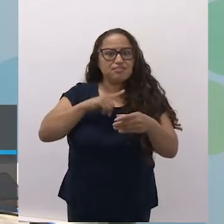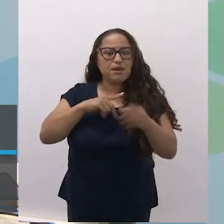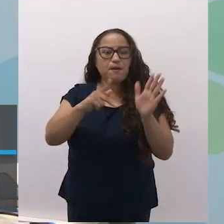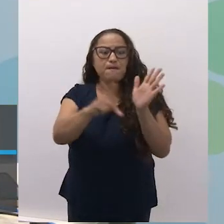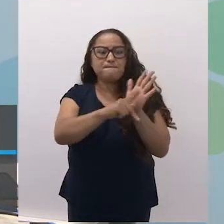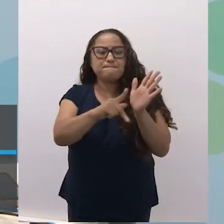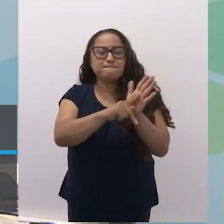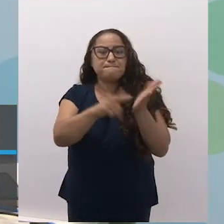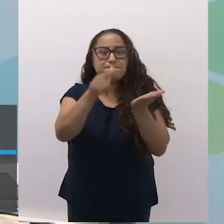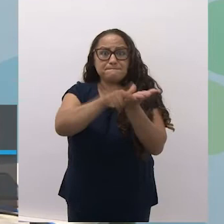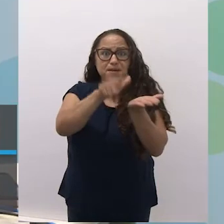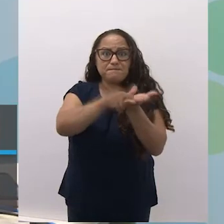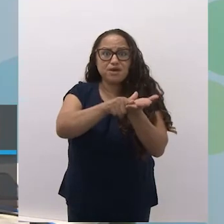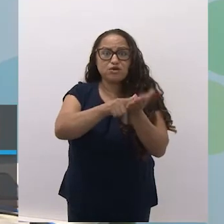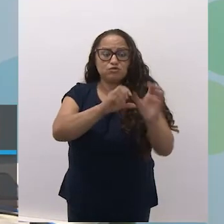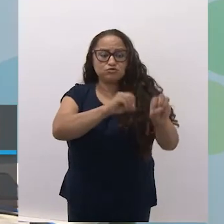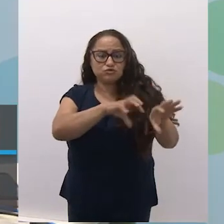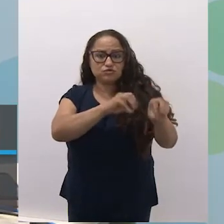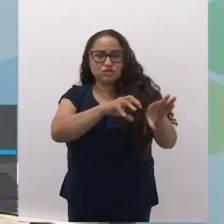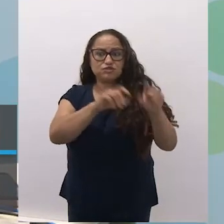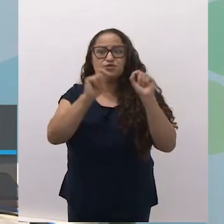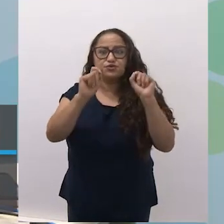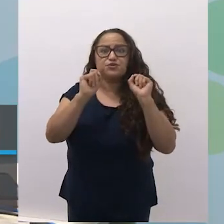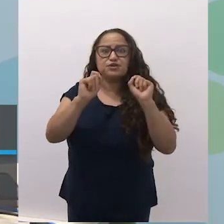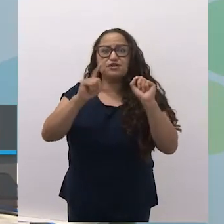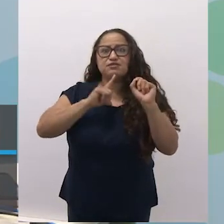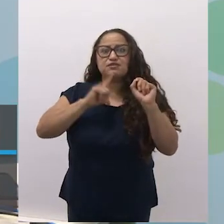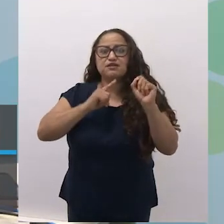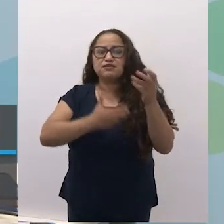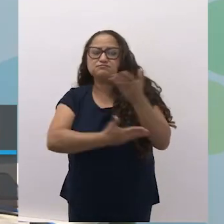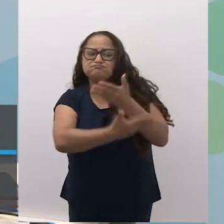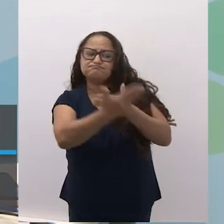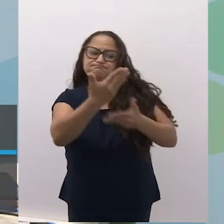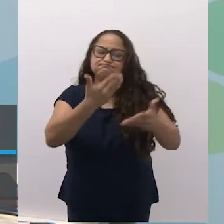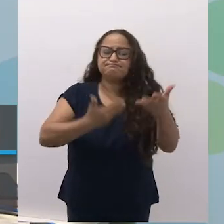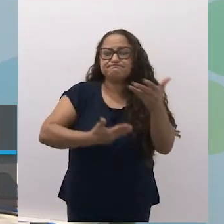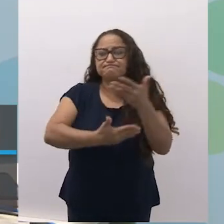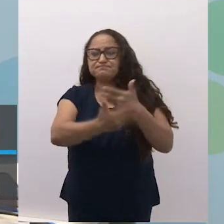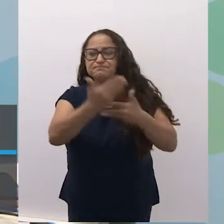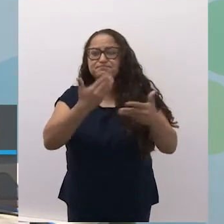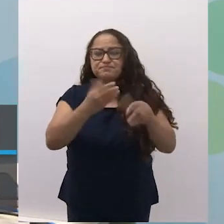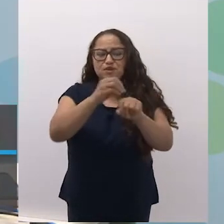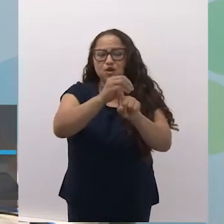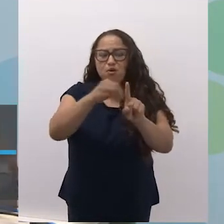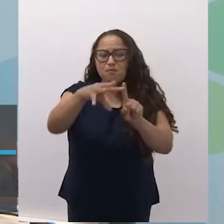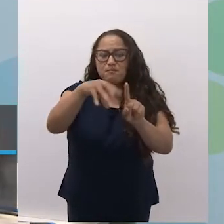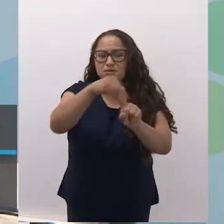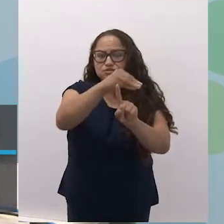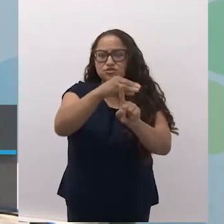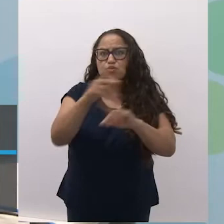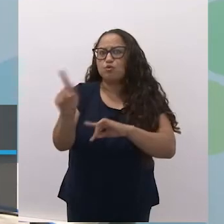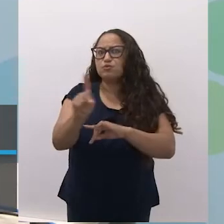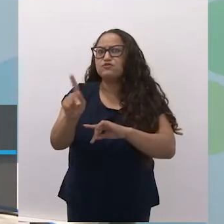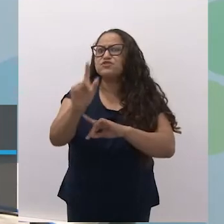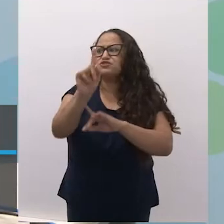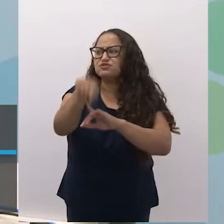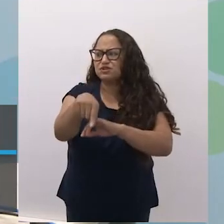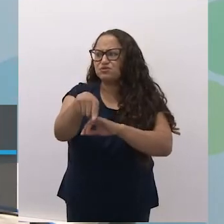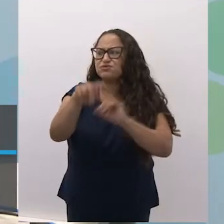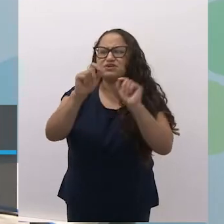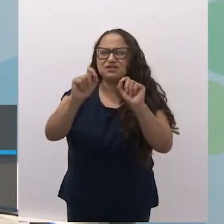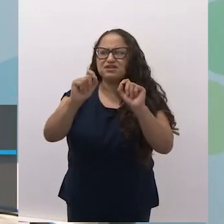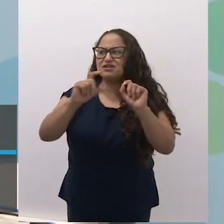na perspectiva socio-interacionista, ele é um mediador. Então, o professor, neste caso, ele tem o papel